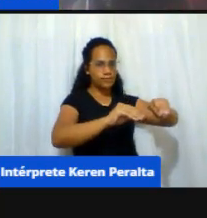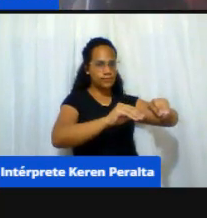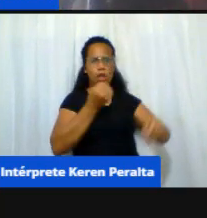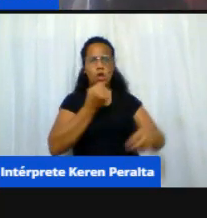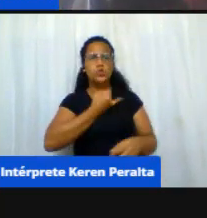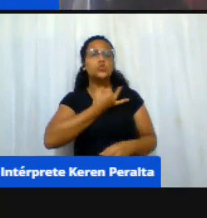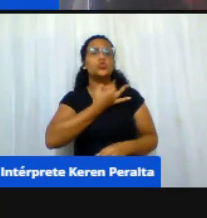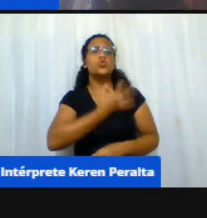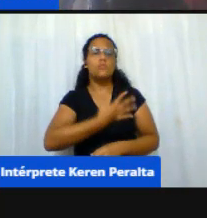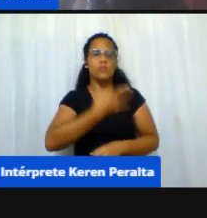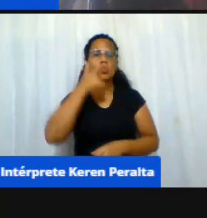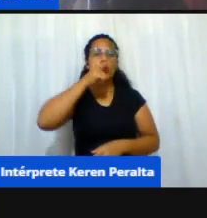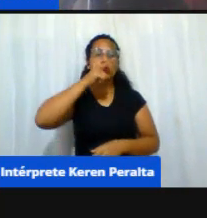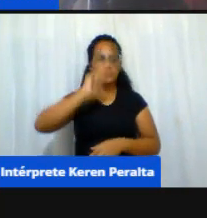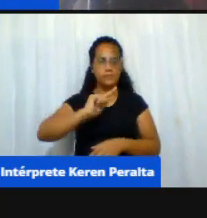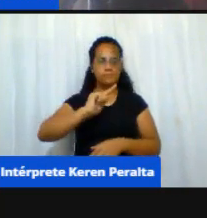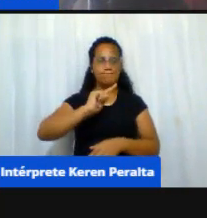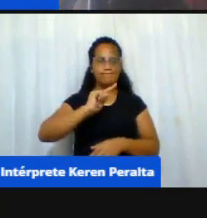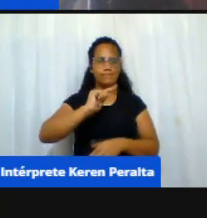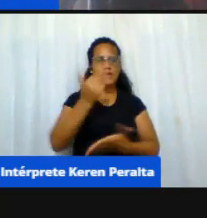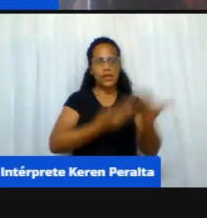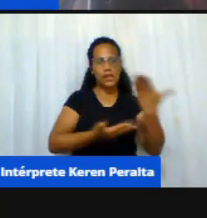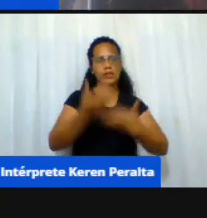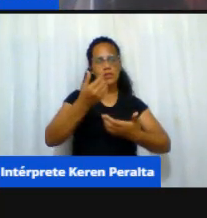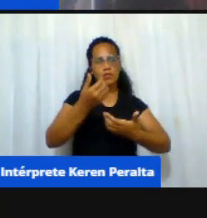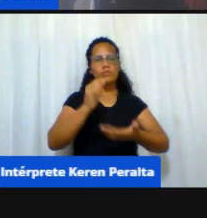julgar oportunas, né?